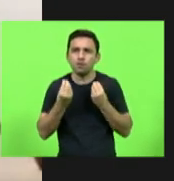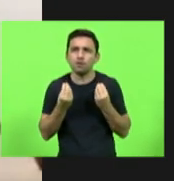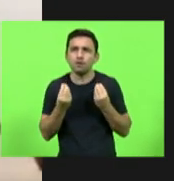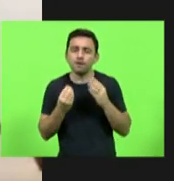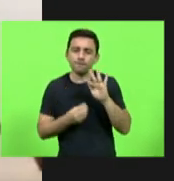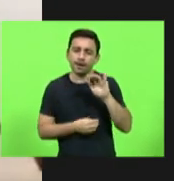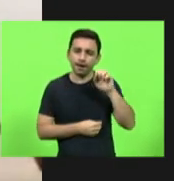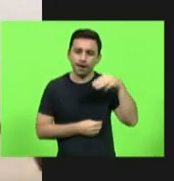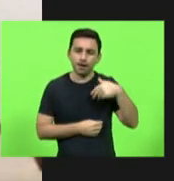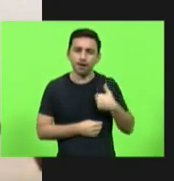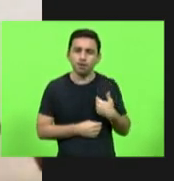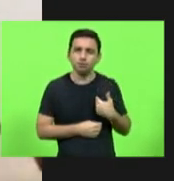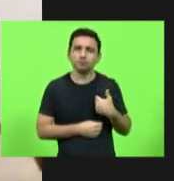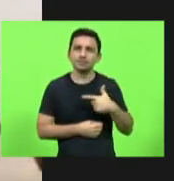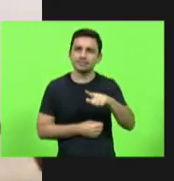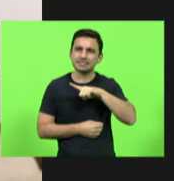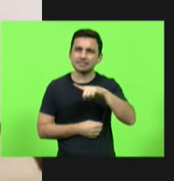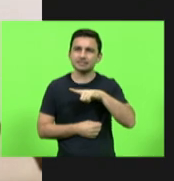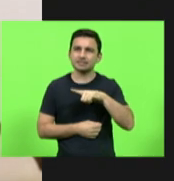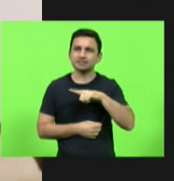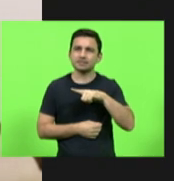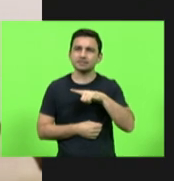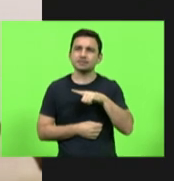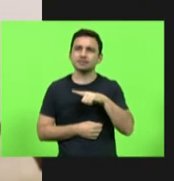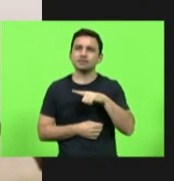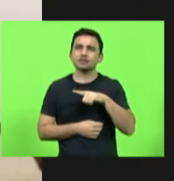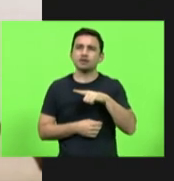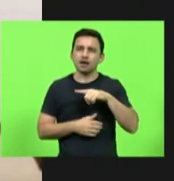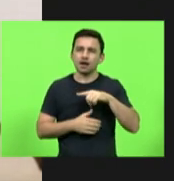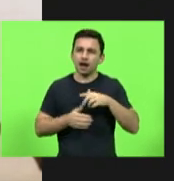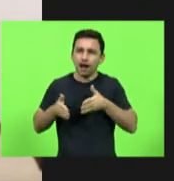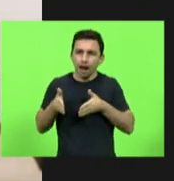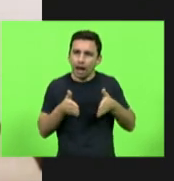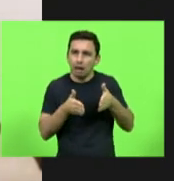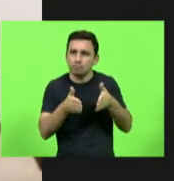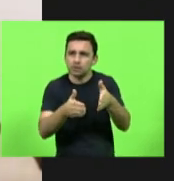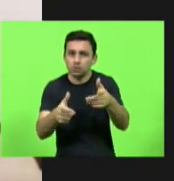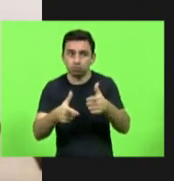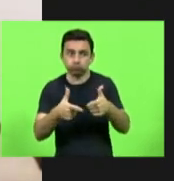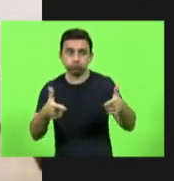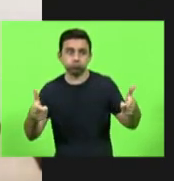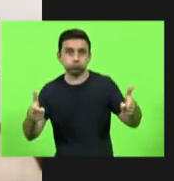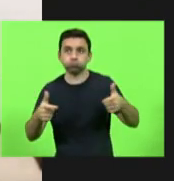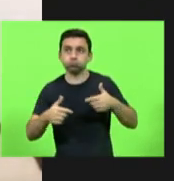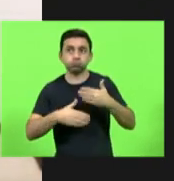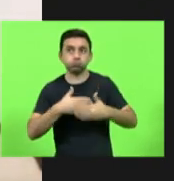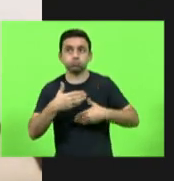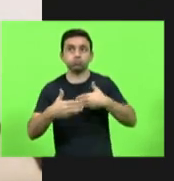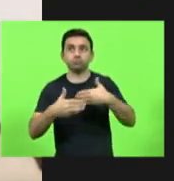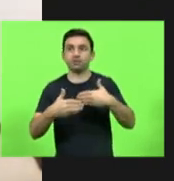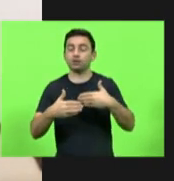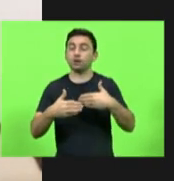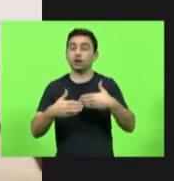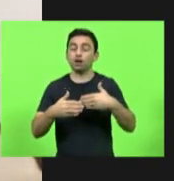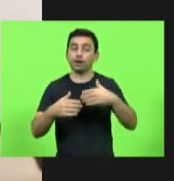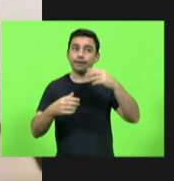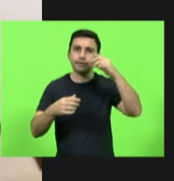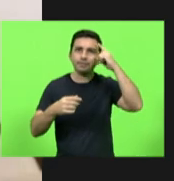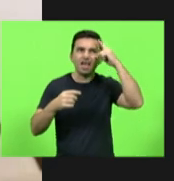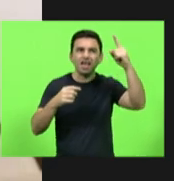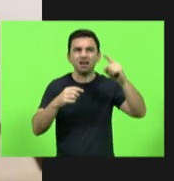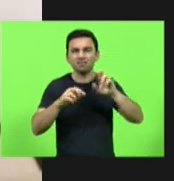nós temos aí um caminho grande a trilhar, a desconstruir ideias, a